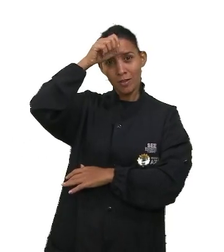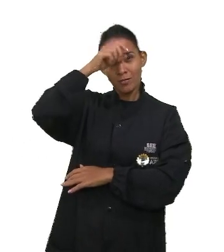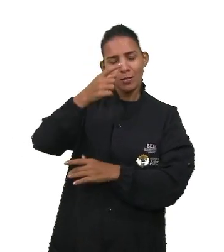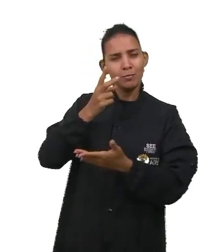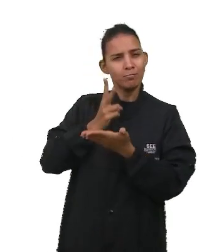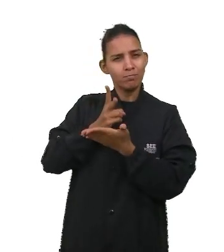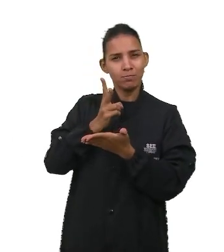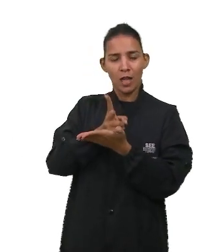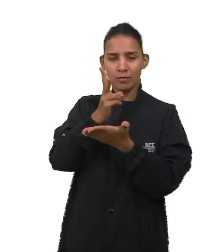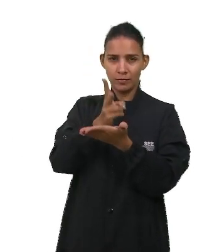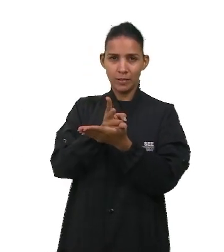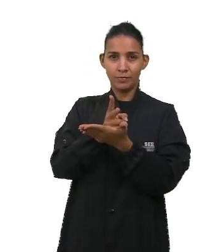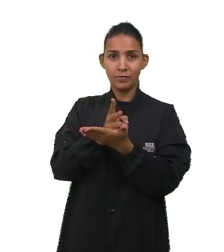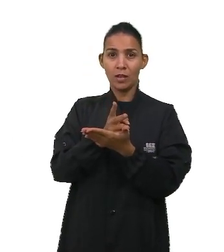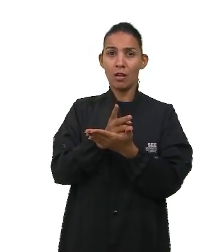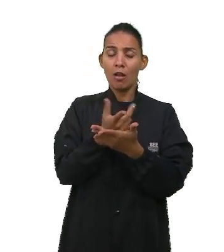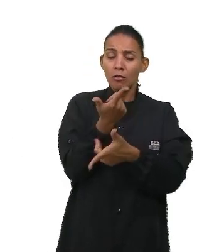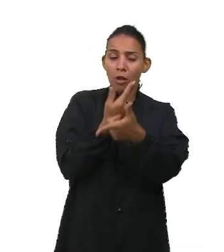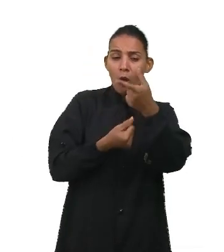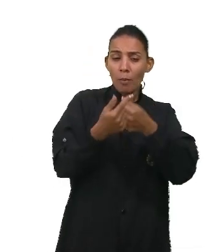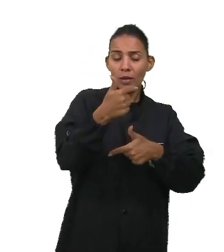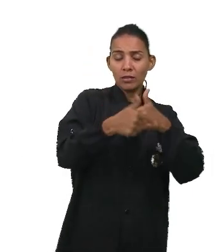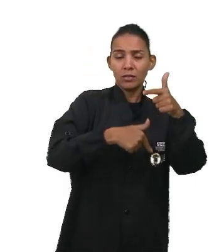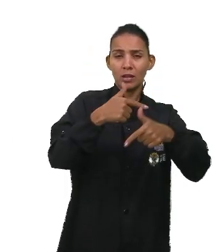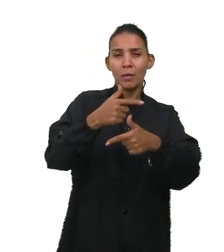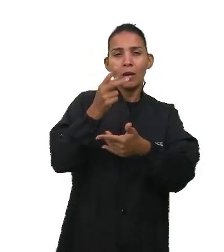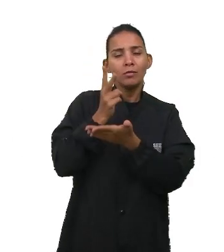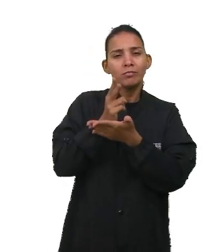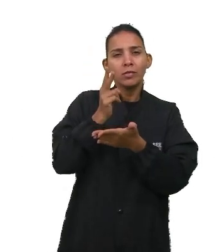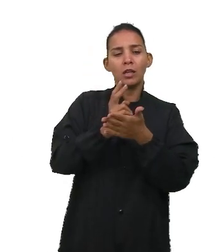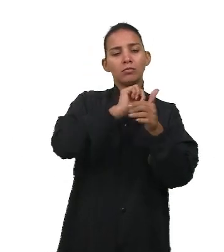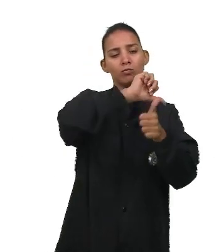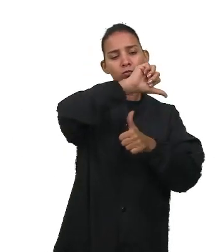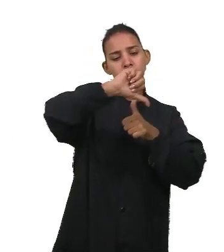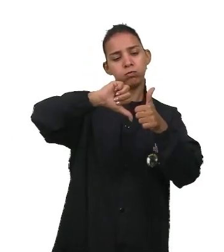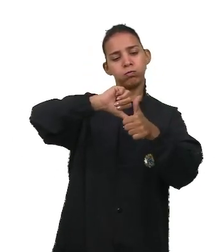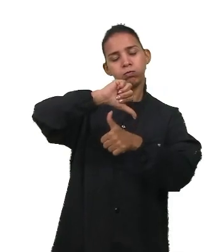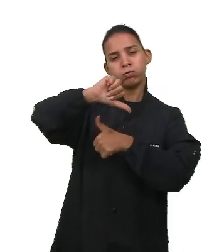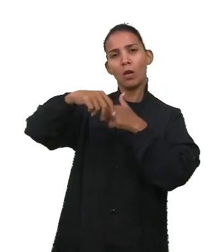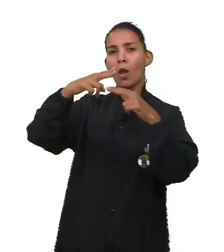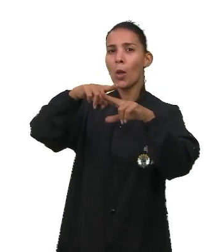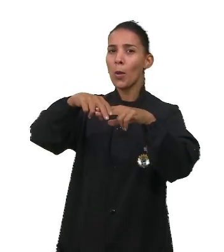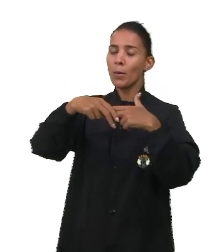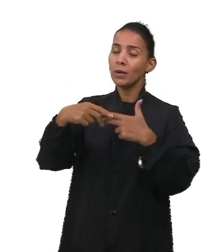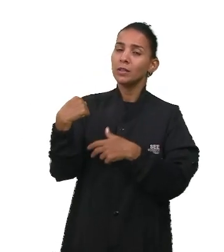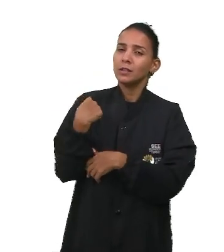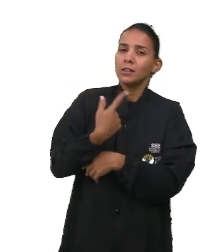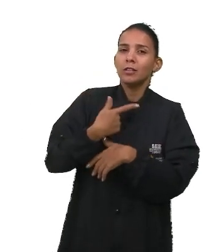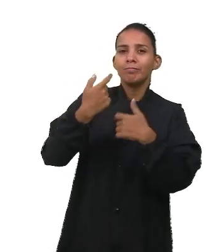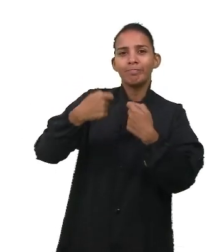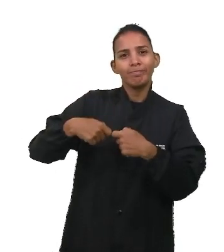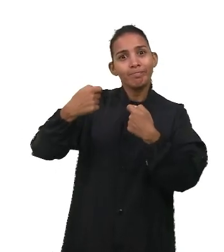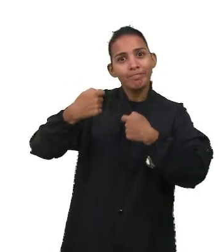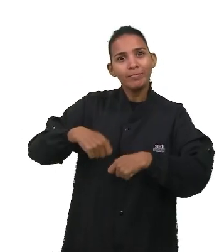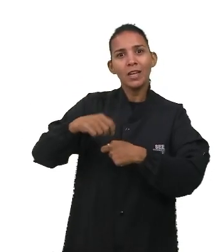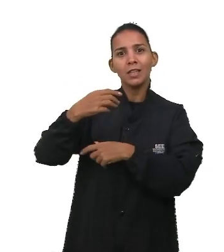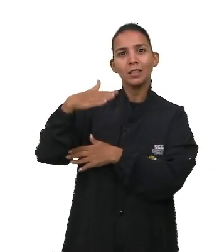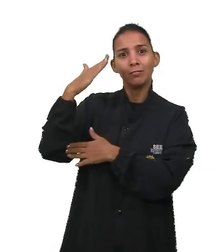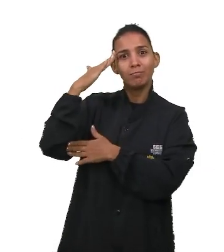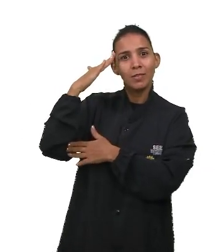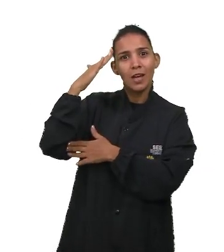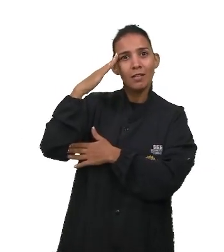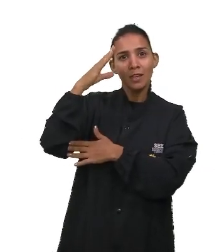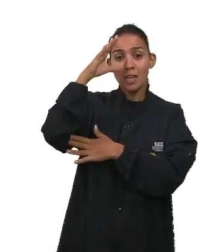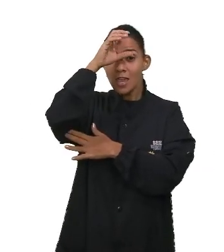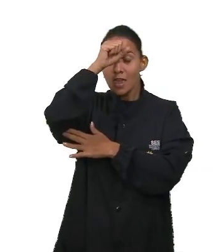O mercado de trabalho está em constante mudança. Por isso, é essencial ter a capacidade de